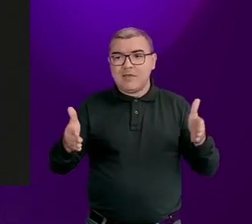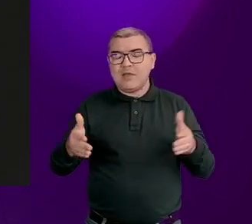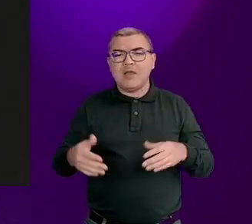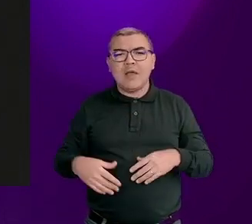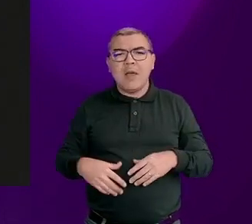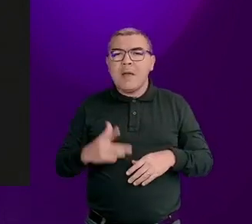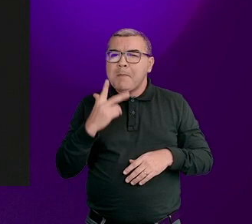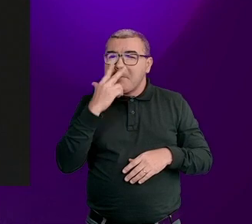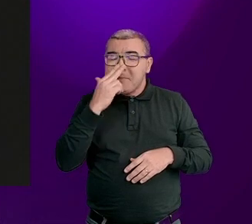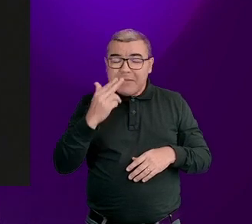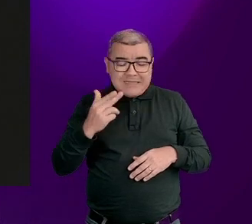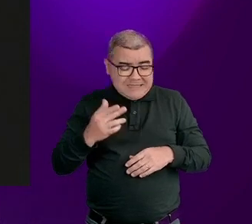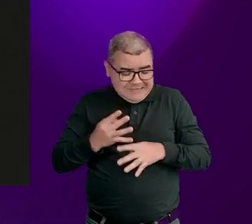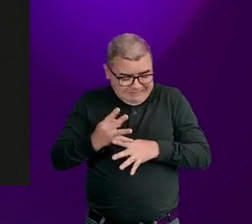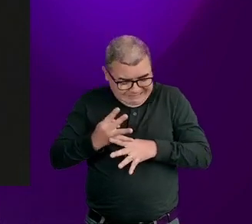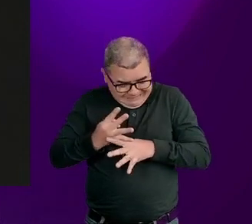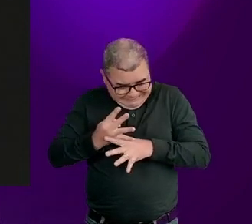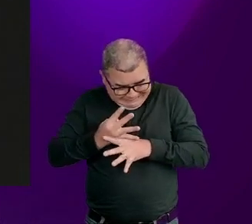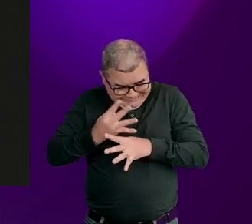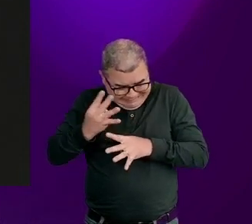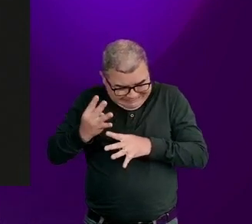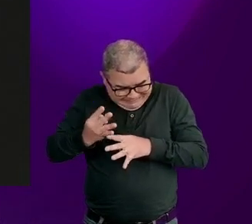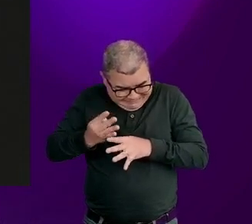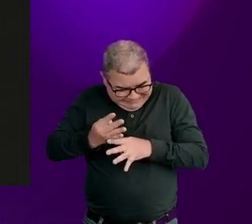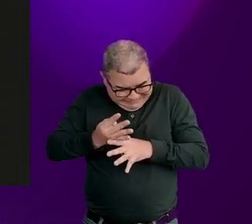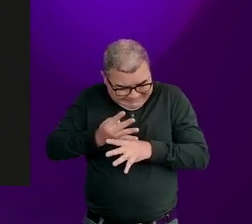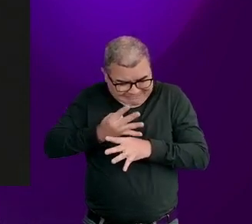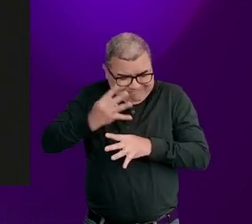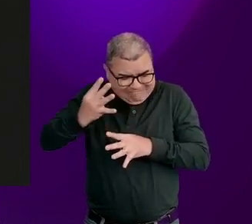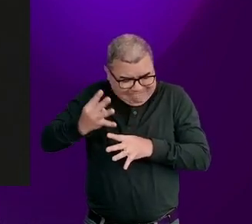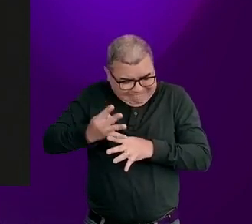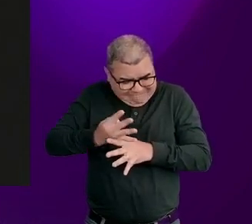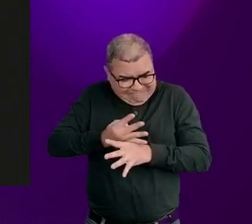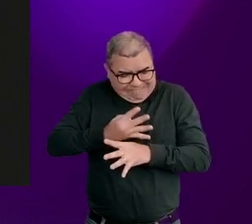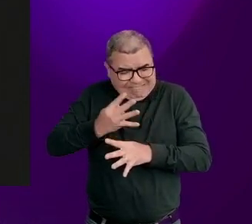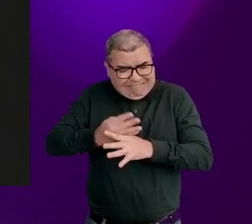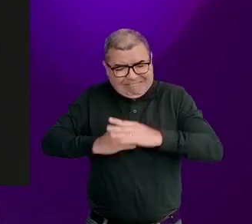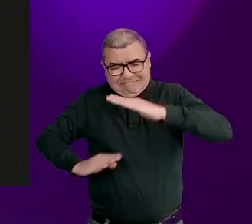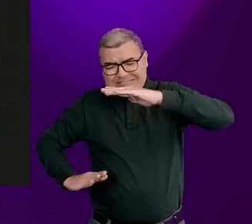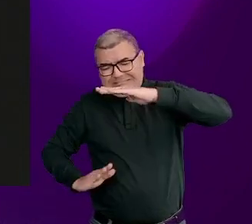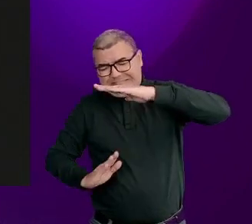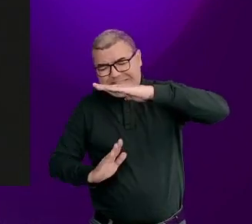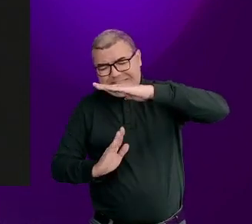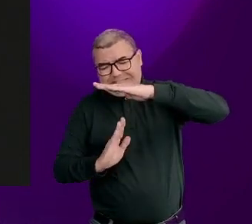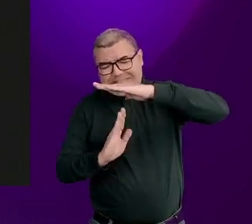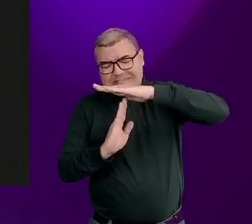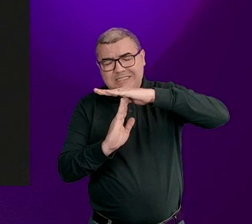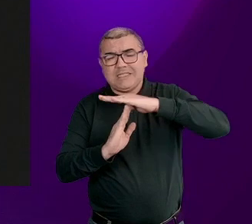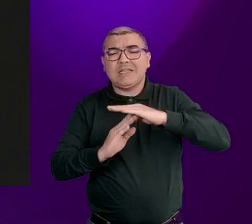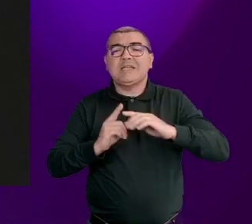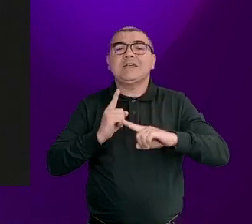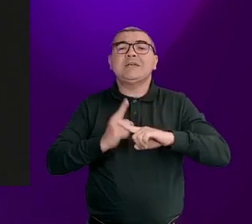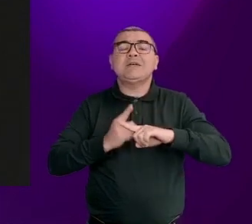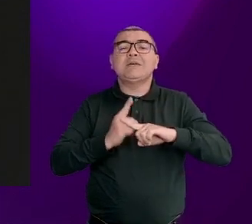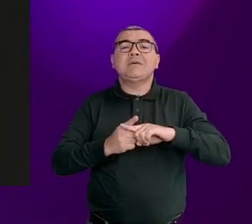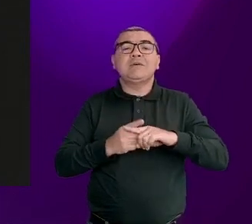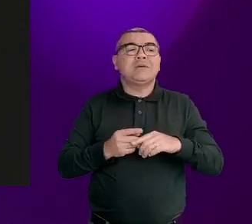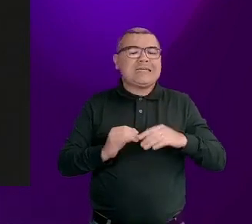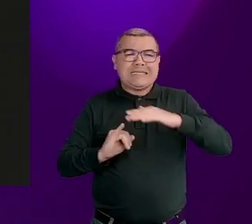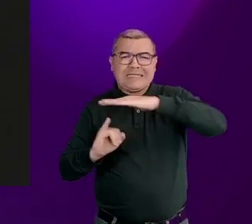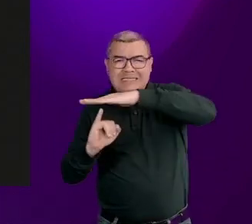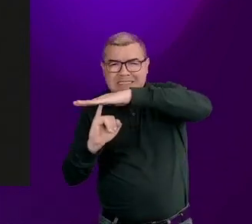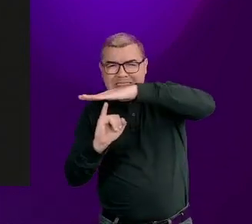foi estirada, né? Sobretudo nas condições brasileiras, né? Fora as que nós vivemos, né?